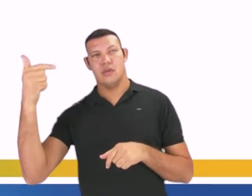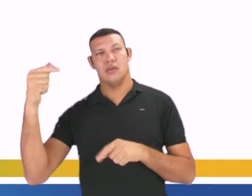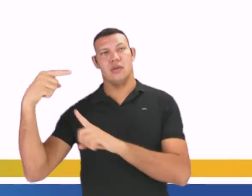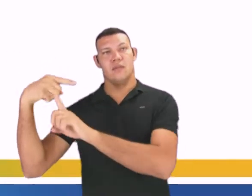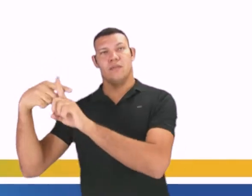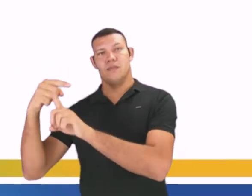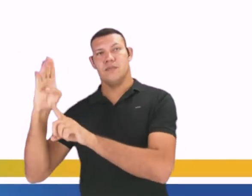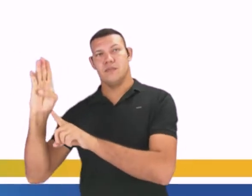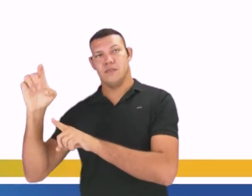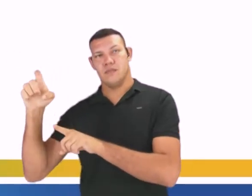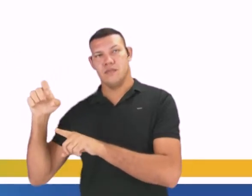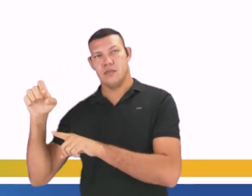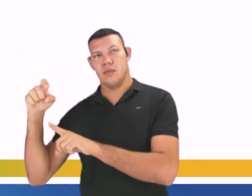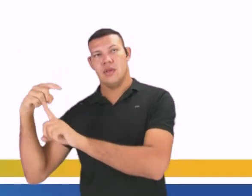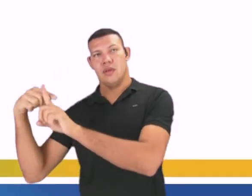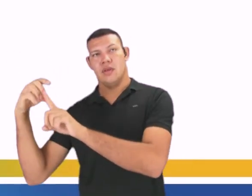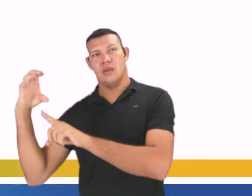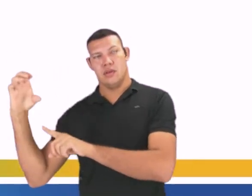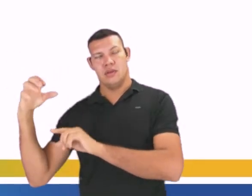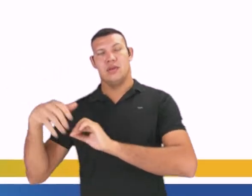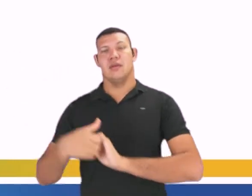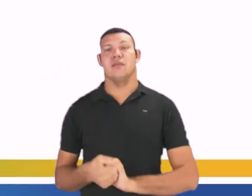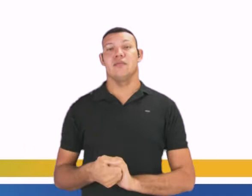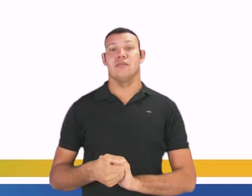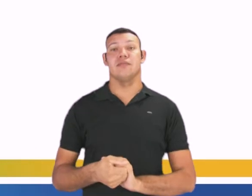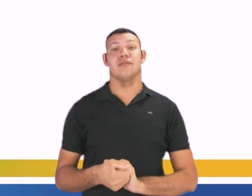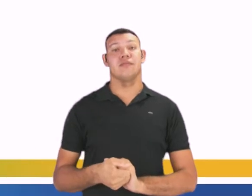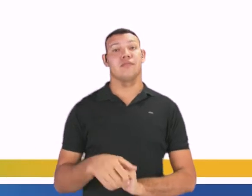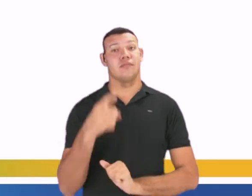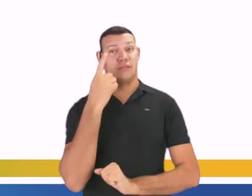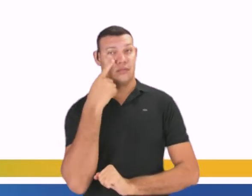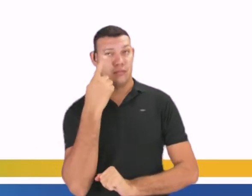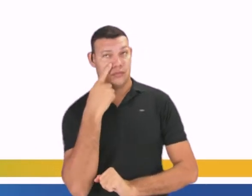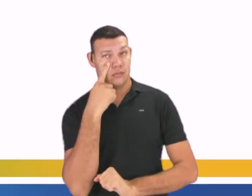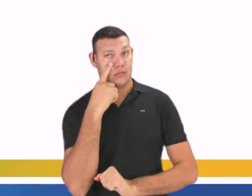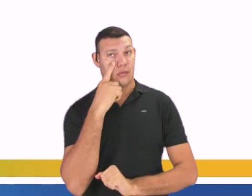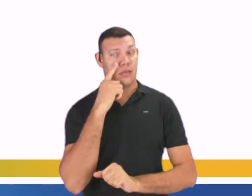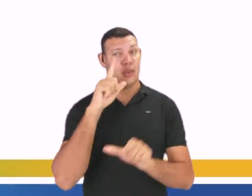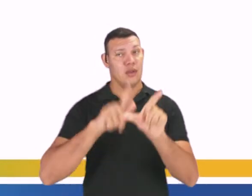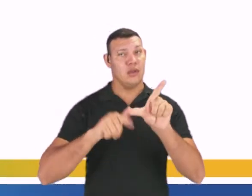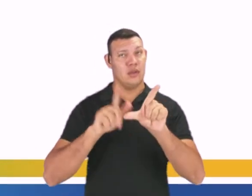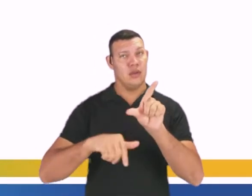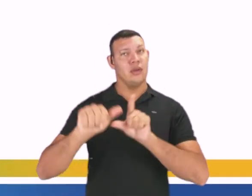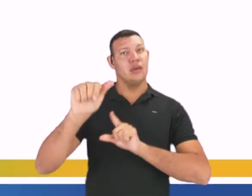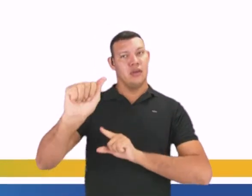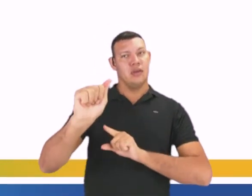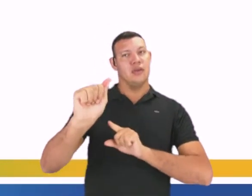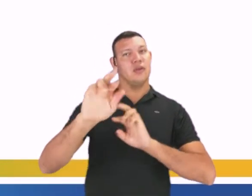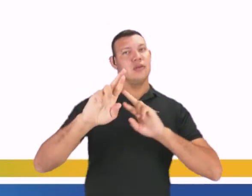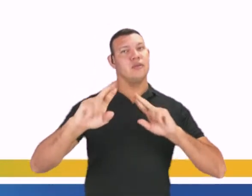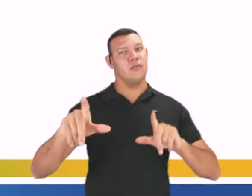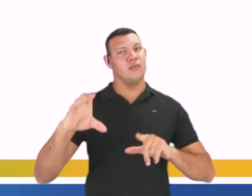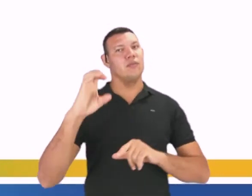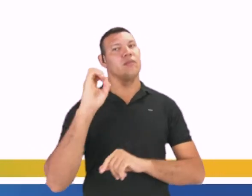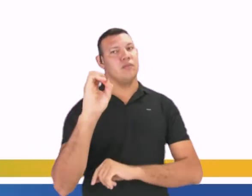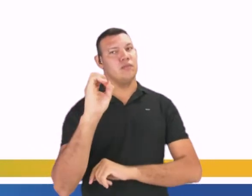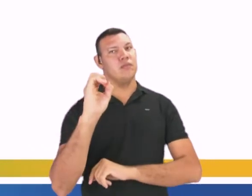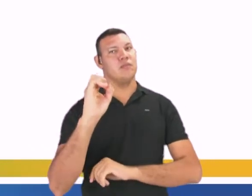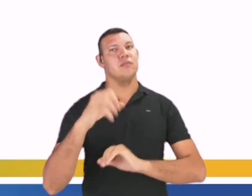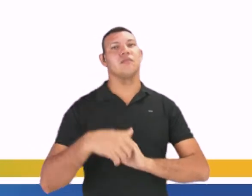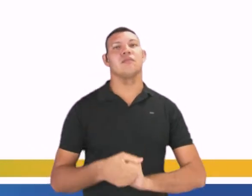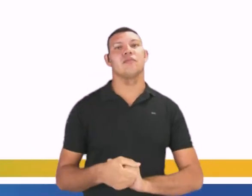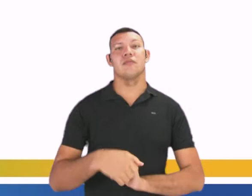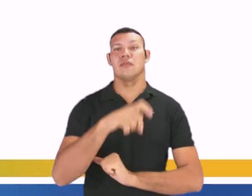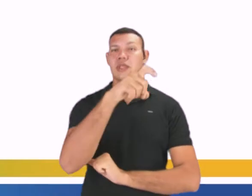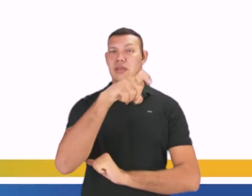quadrado, mais bx, mais c. Sendo que esse a ele tem que ser diferente de zero, e